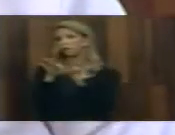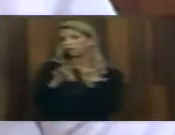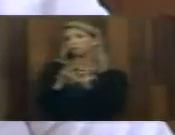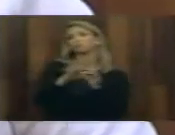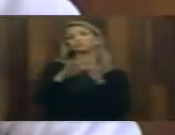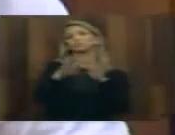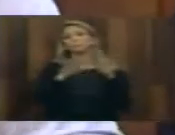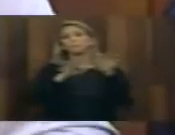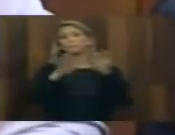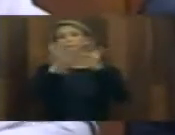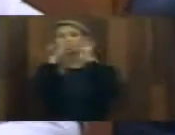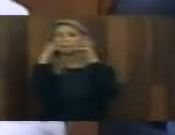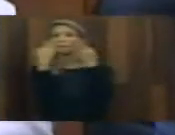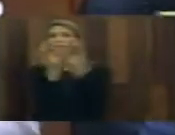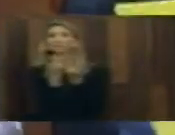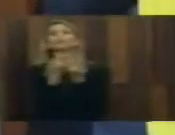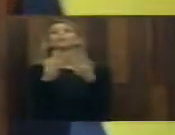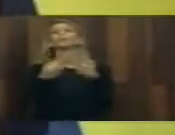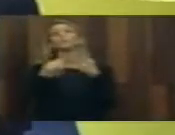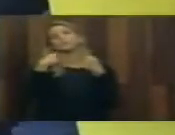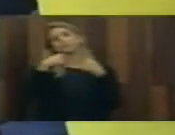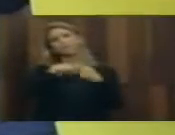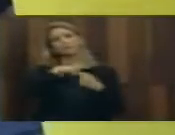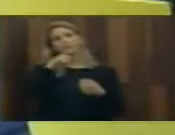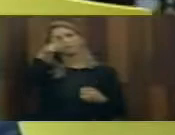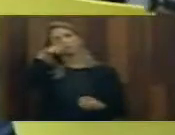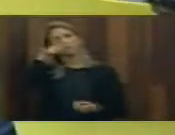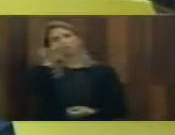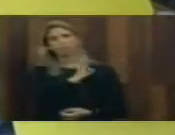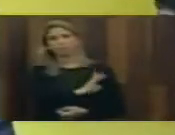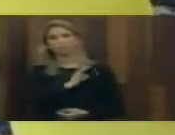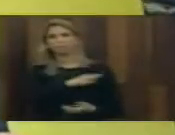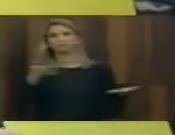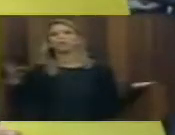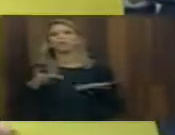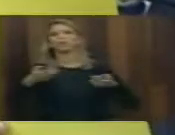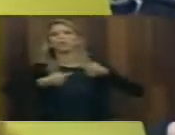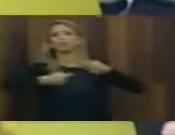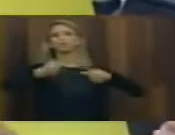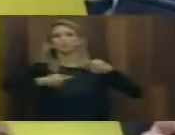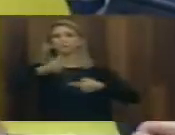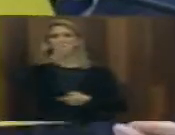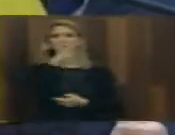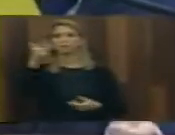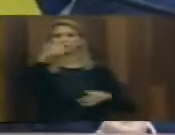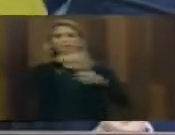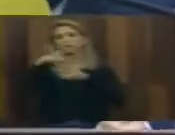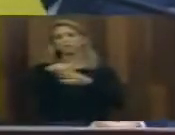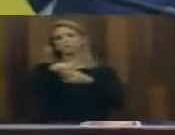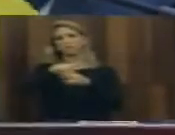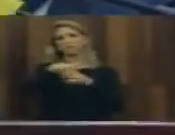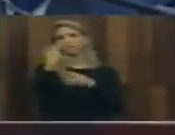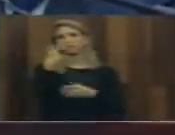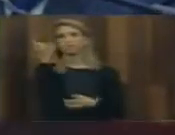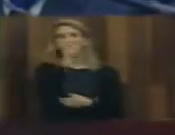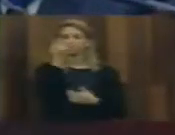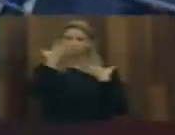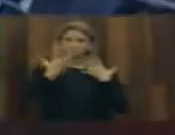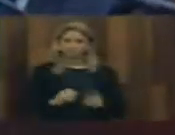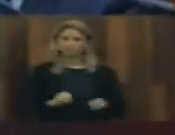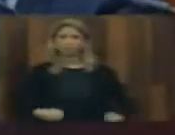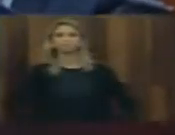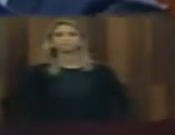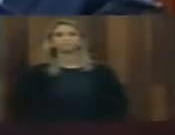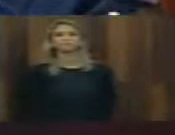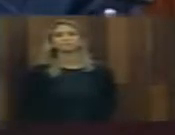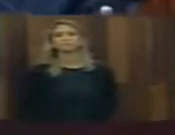UBS de Unamar, no 2º Distrito Tamoios. Em discussão, indicação. Não havendo quem queira discutir, em votação. Os favoráveis permaneçam como